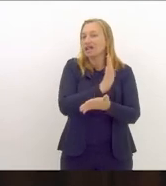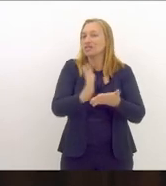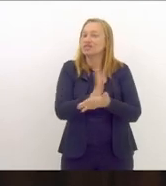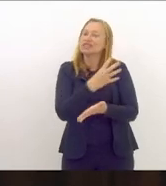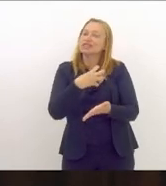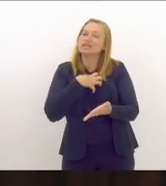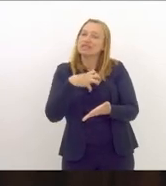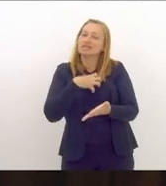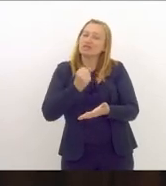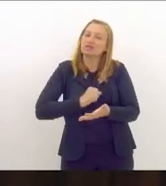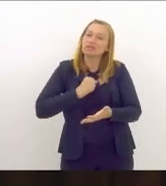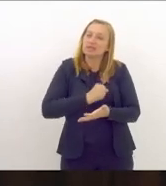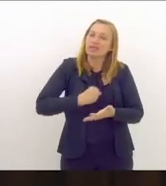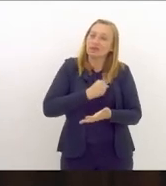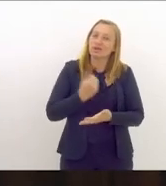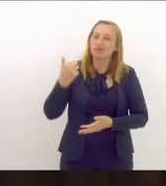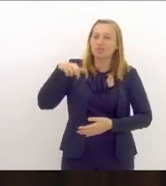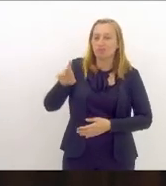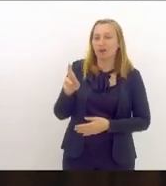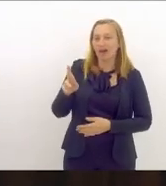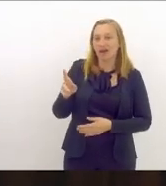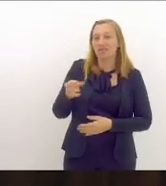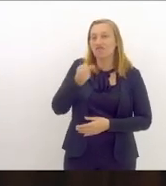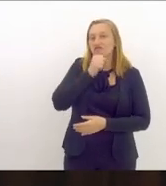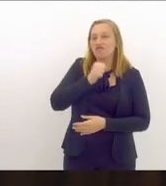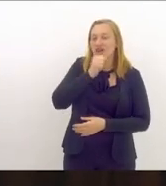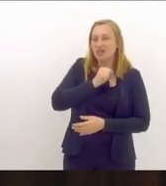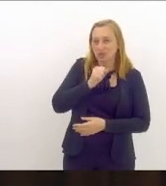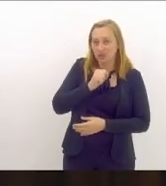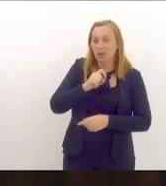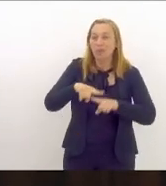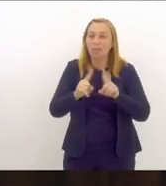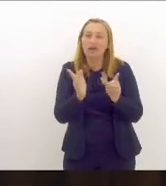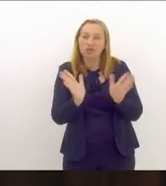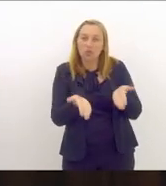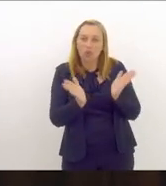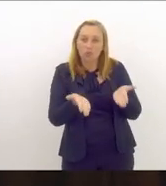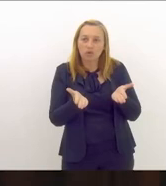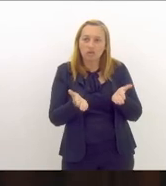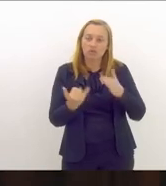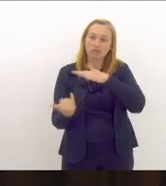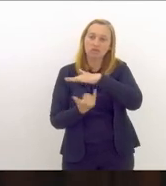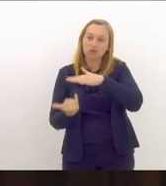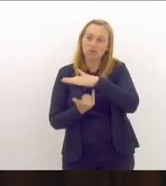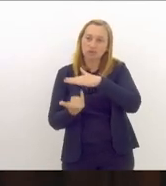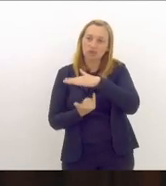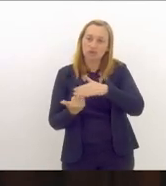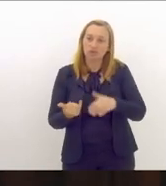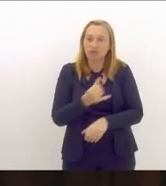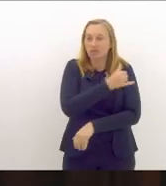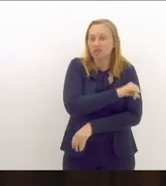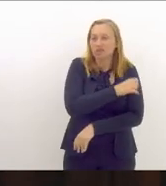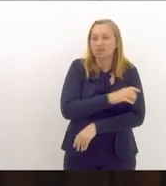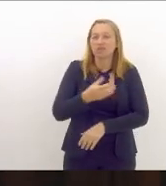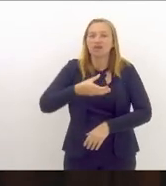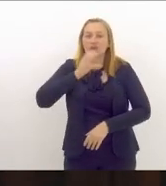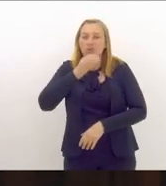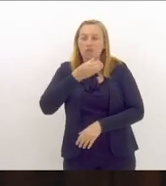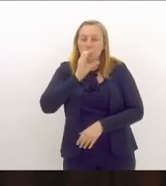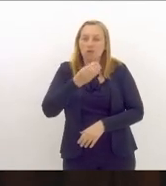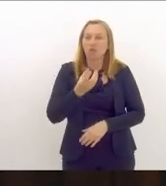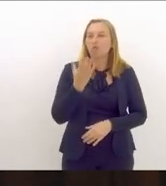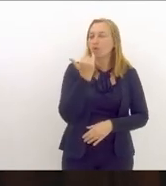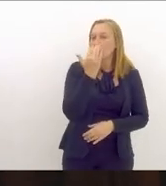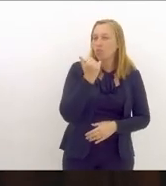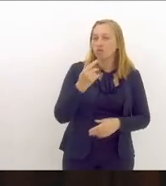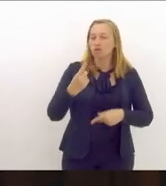sinto até saudade do Bar do Omar antigo. Mas hoje lá é uma instituição carioca misturando bebida, gastronomia, cultura